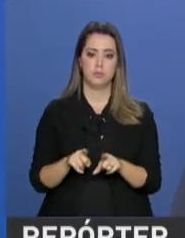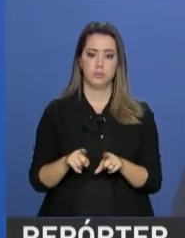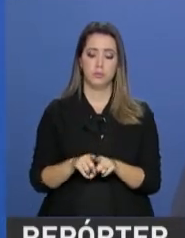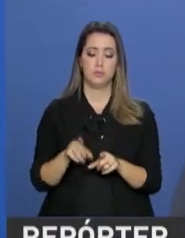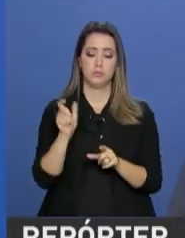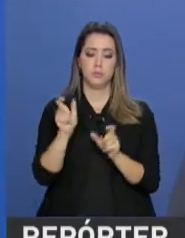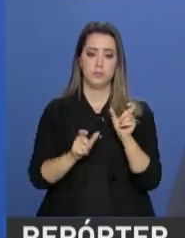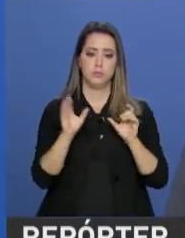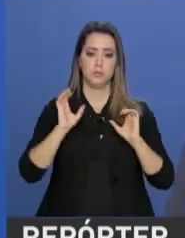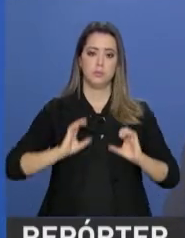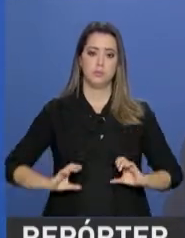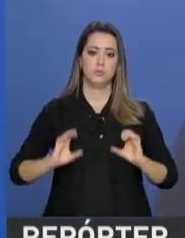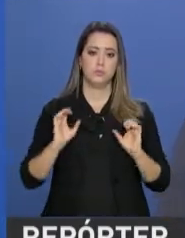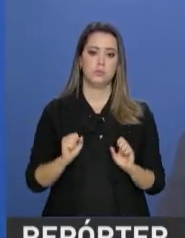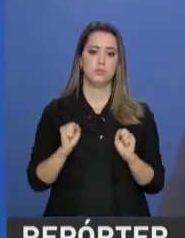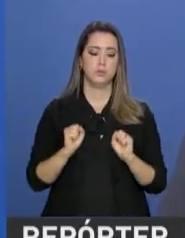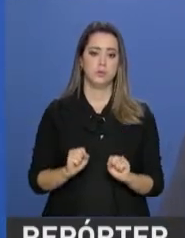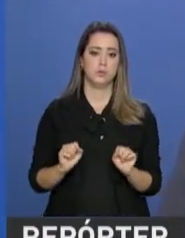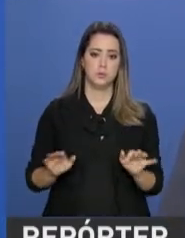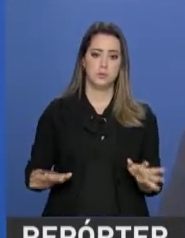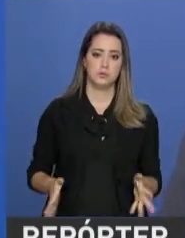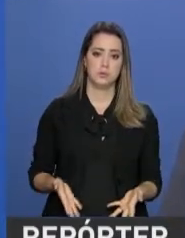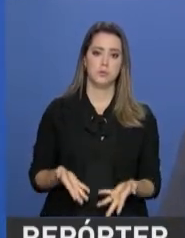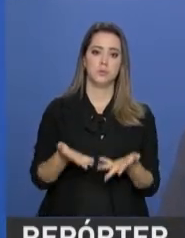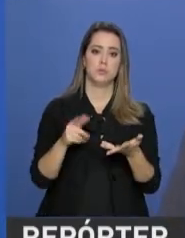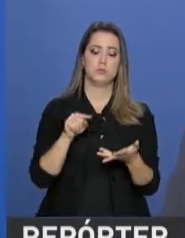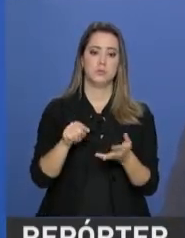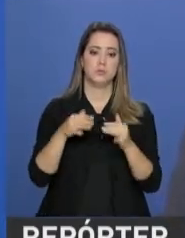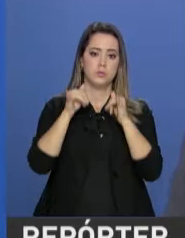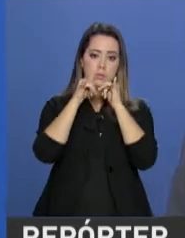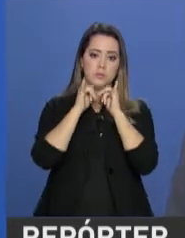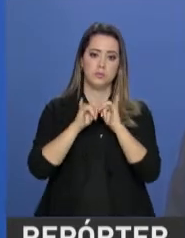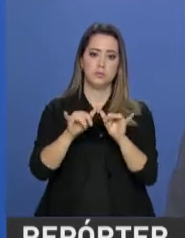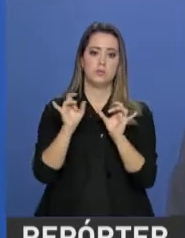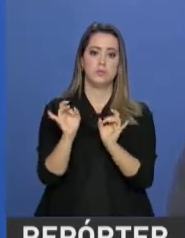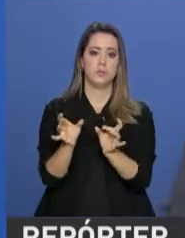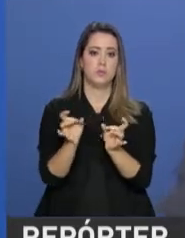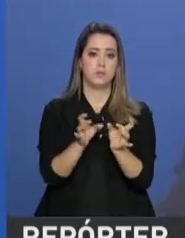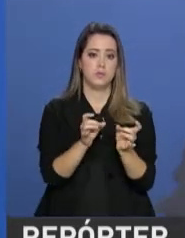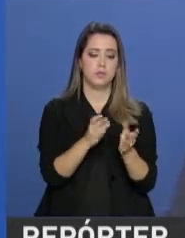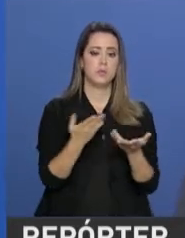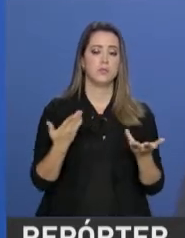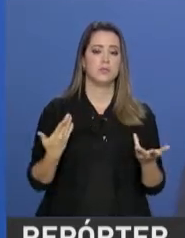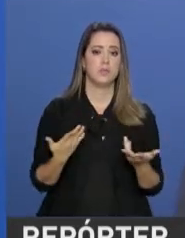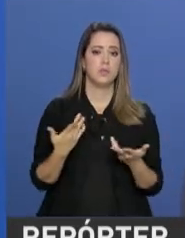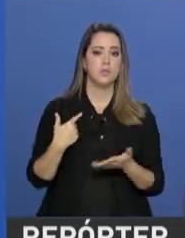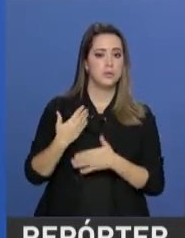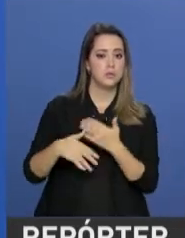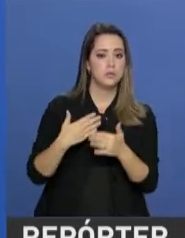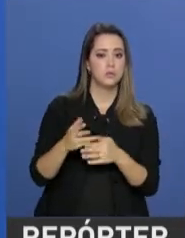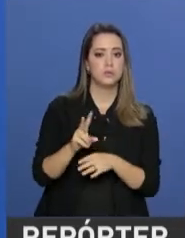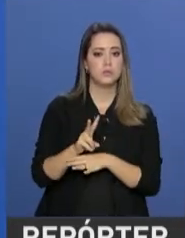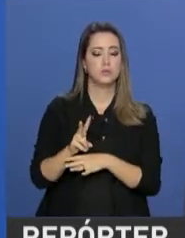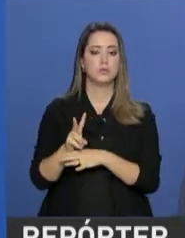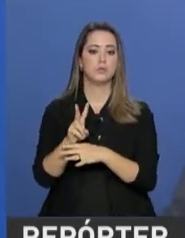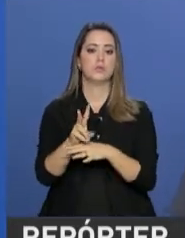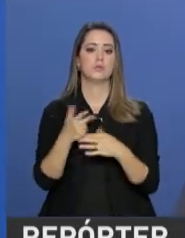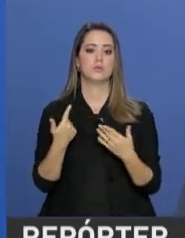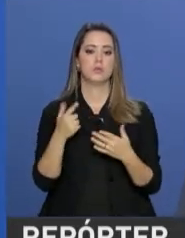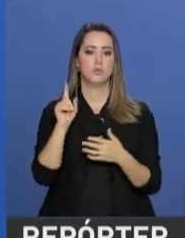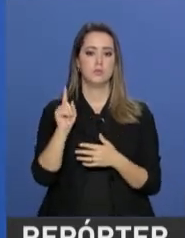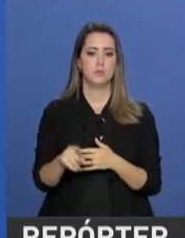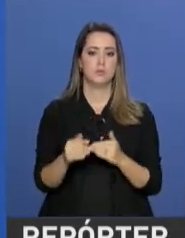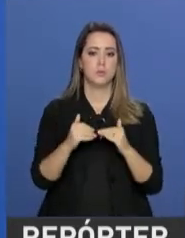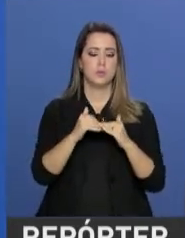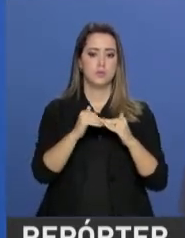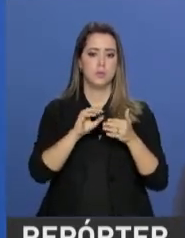possa estar produzindo esta energia comercializando a mesma gerando crédito que será